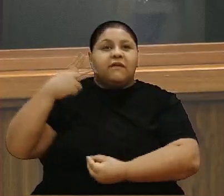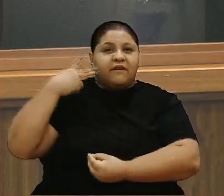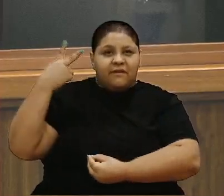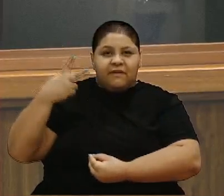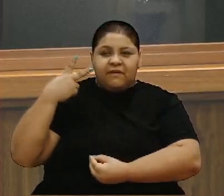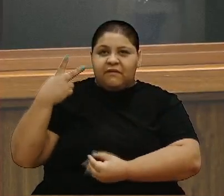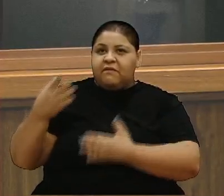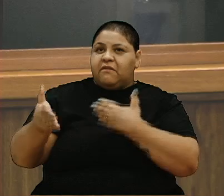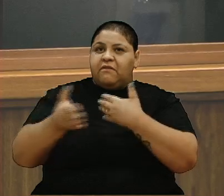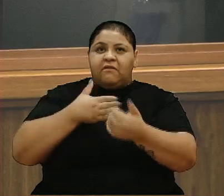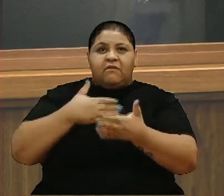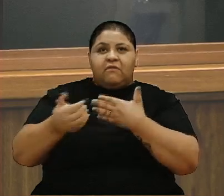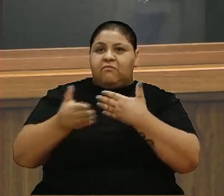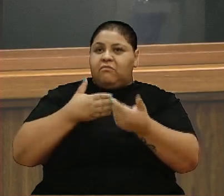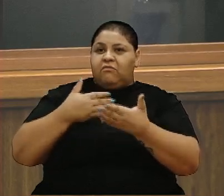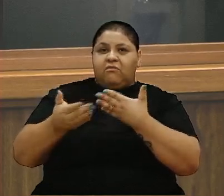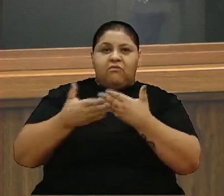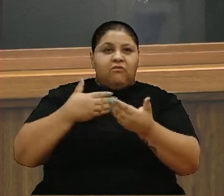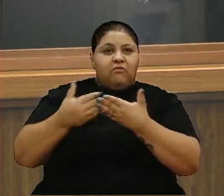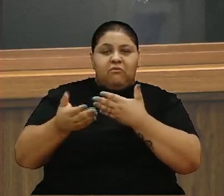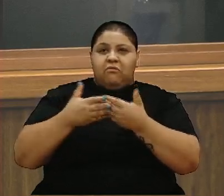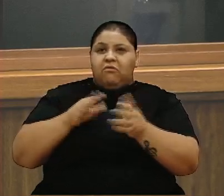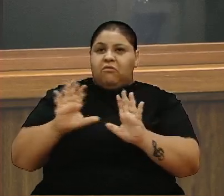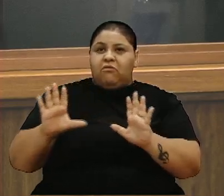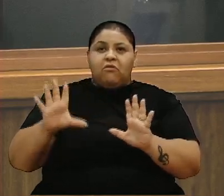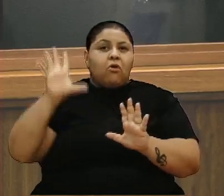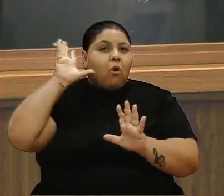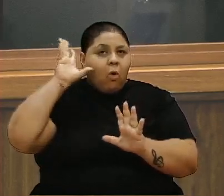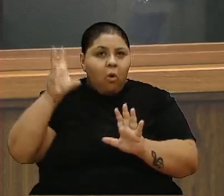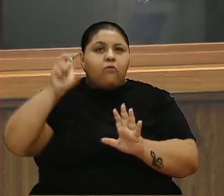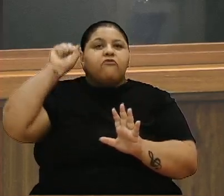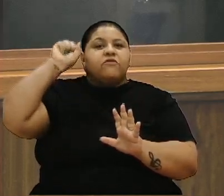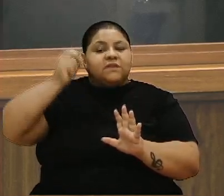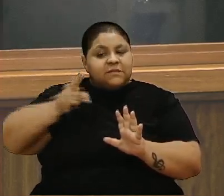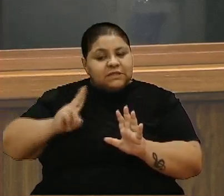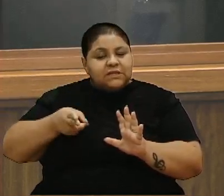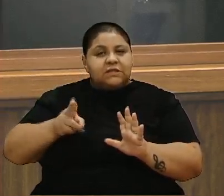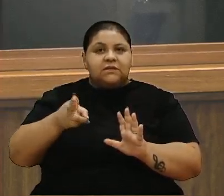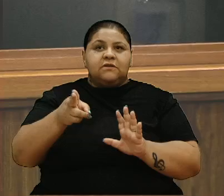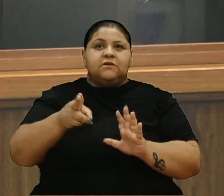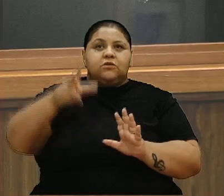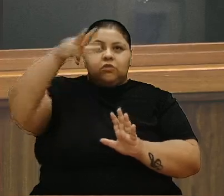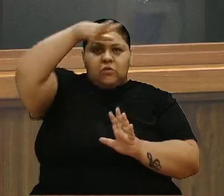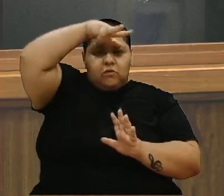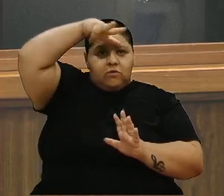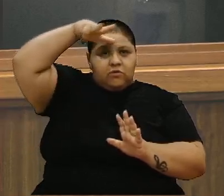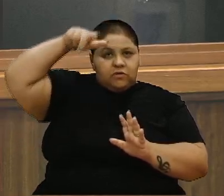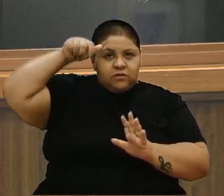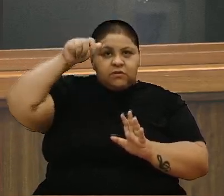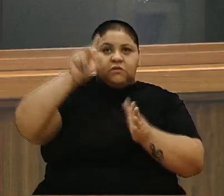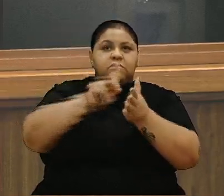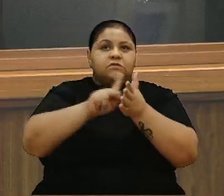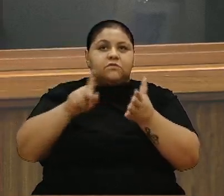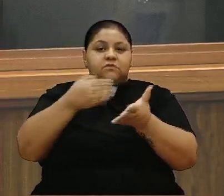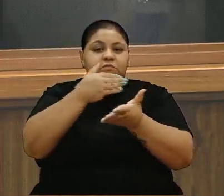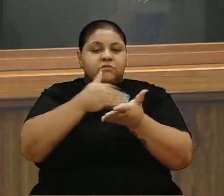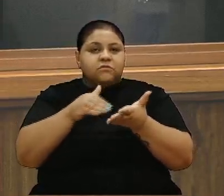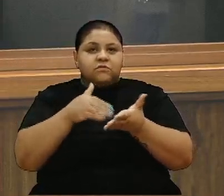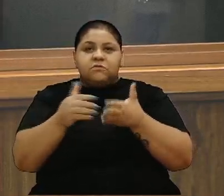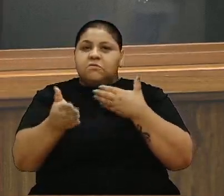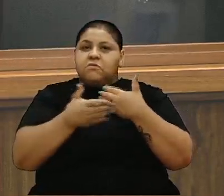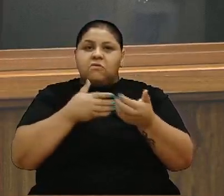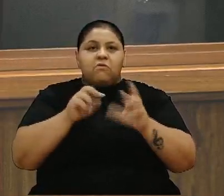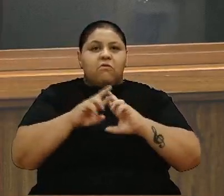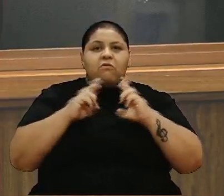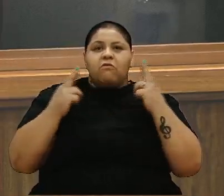não importa se é da situação ou do que for, ouve sempre o prefeito, os próprios secretários, em qualquer